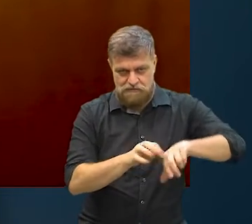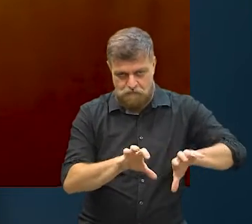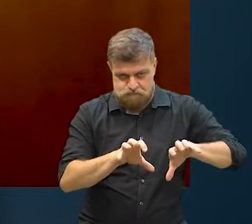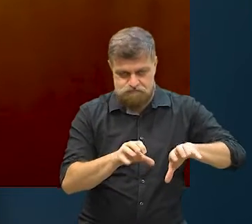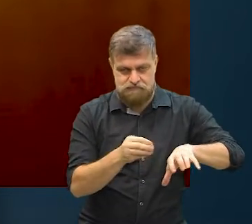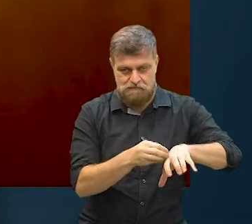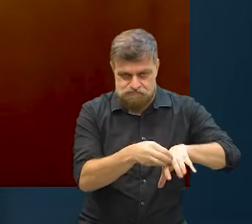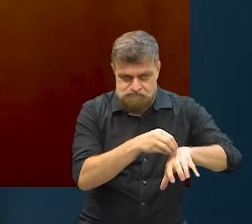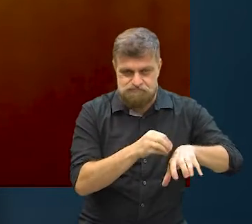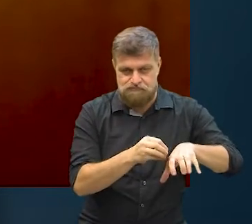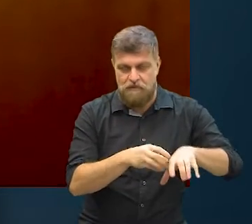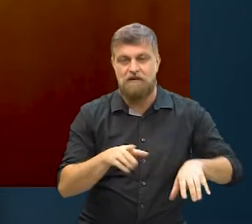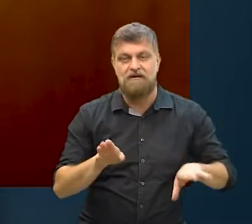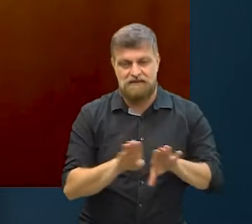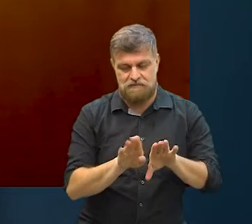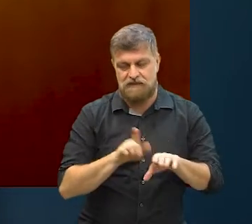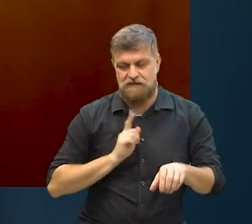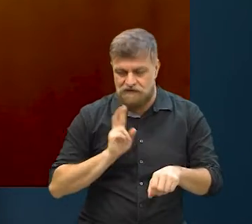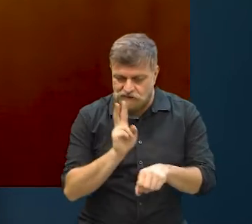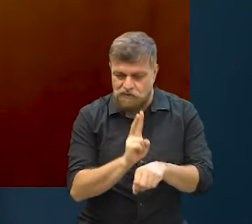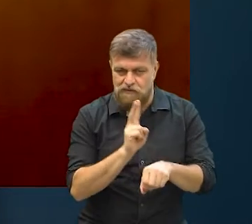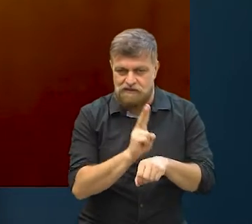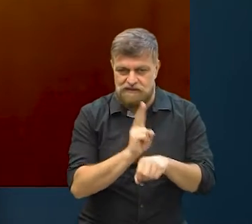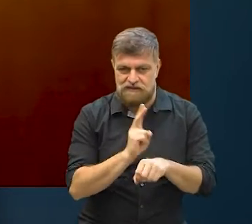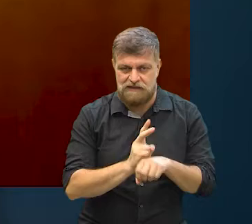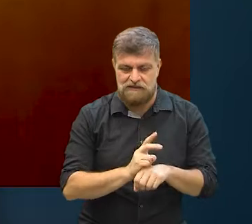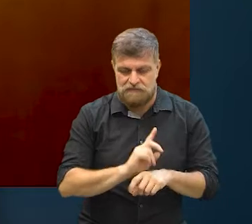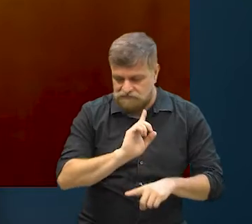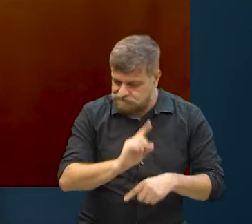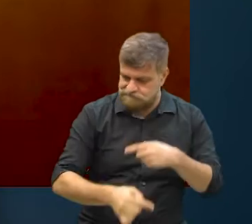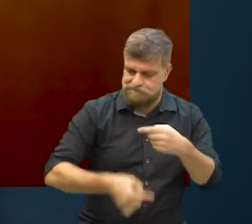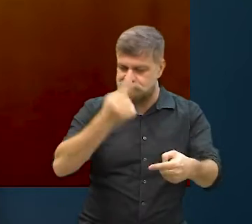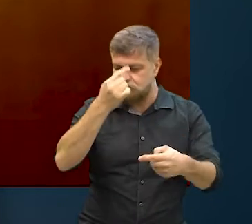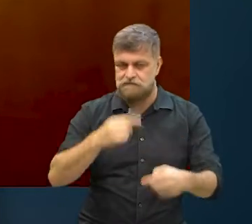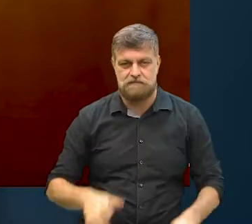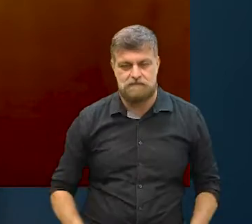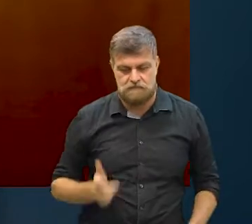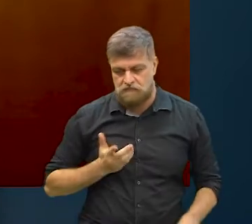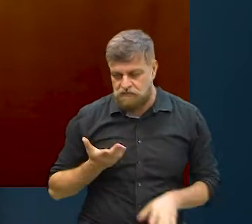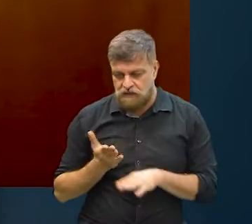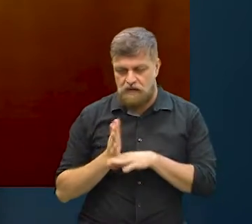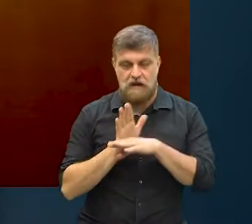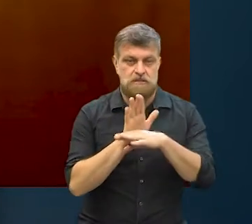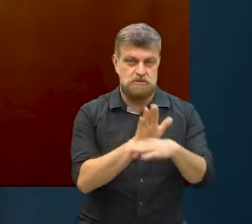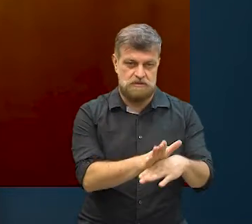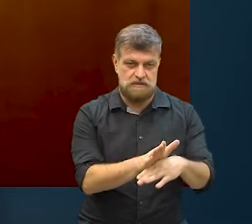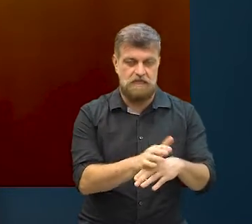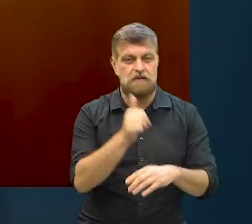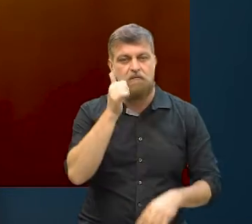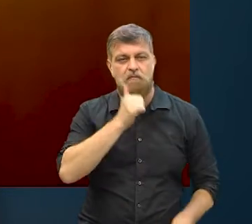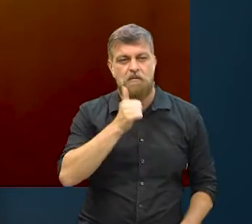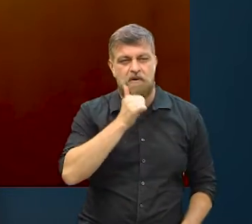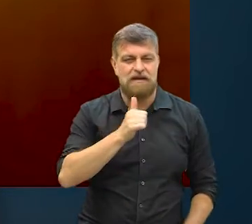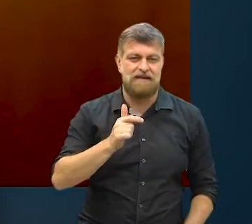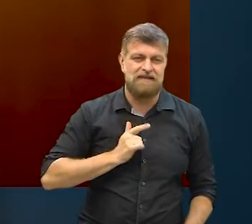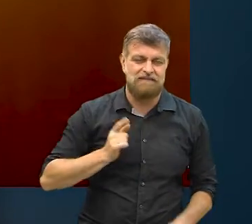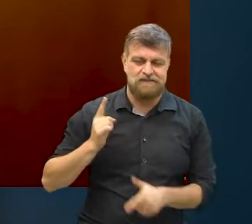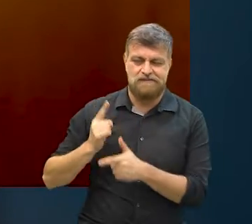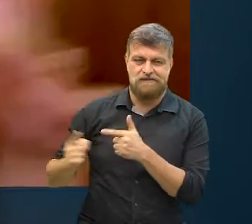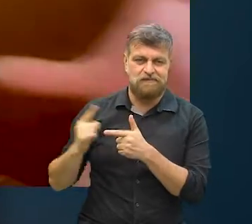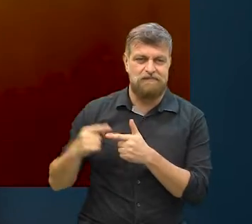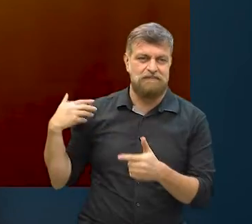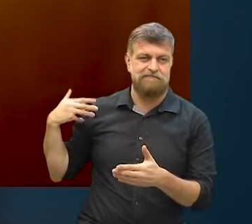gente consegue dar uma alavancada na área da estética, né? Para poder estar ajudando essa mulherada que